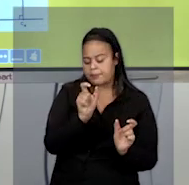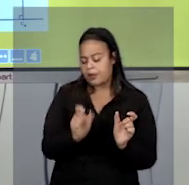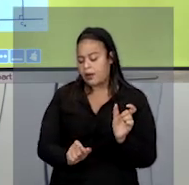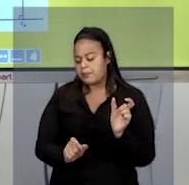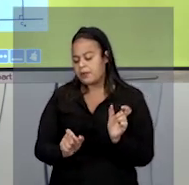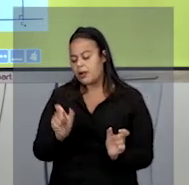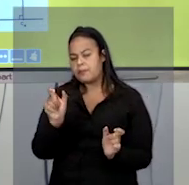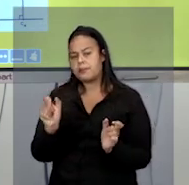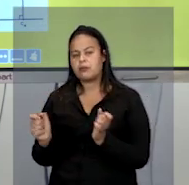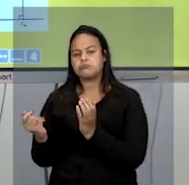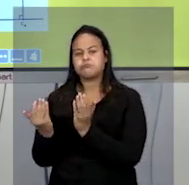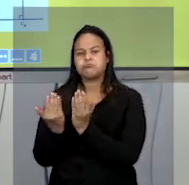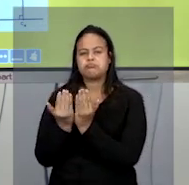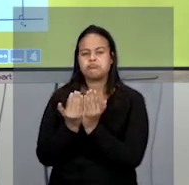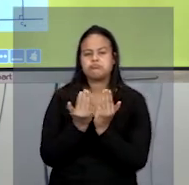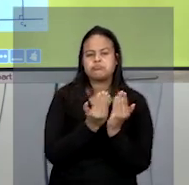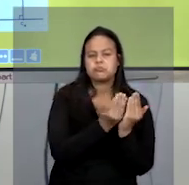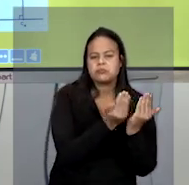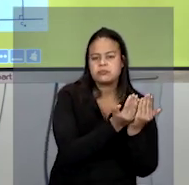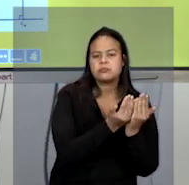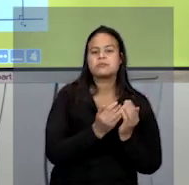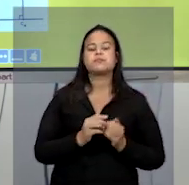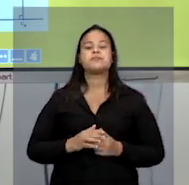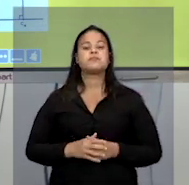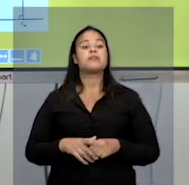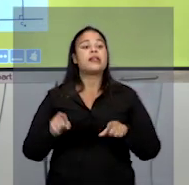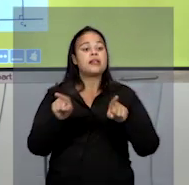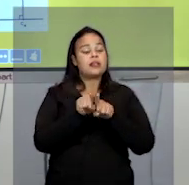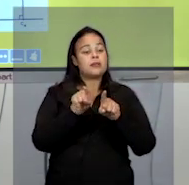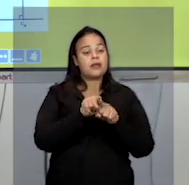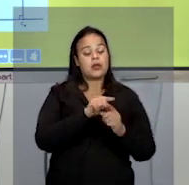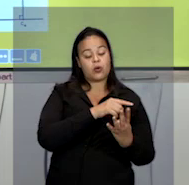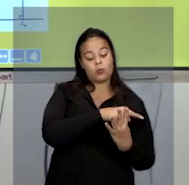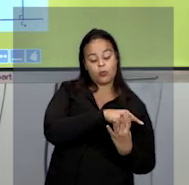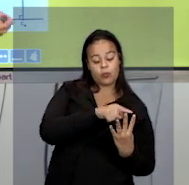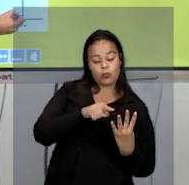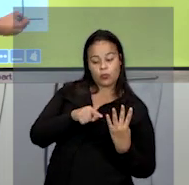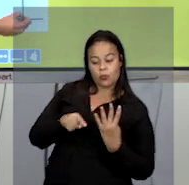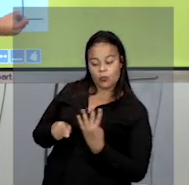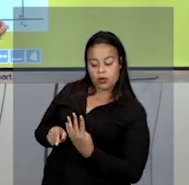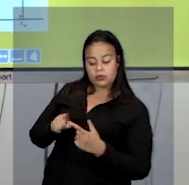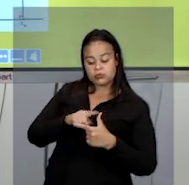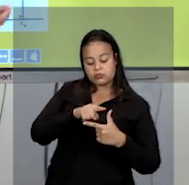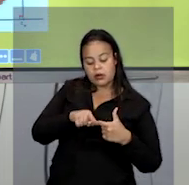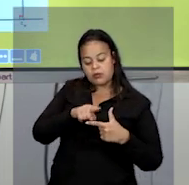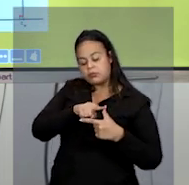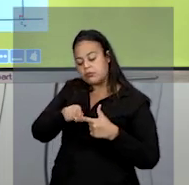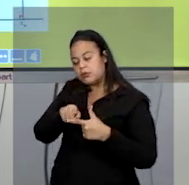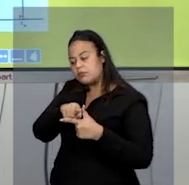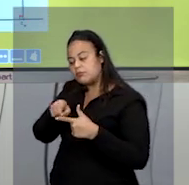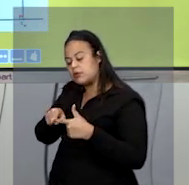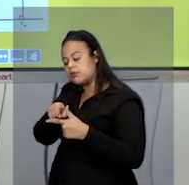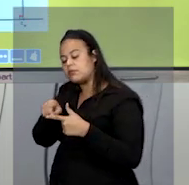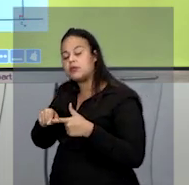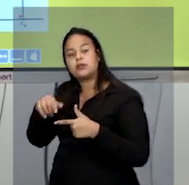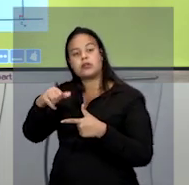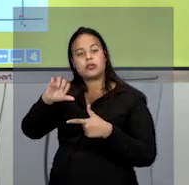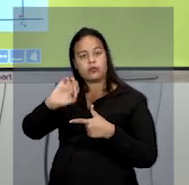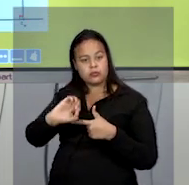comum a todos. E também esses 4 ângulos de 90 graus